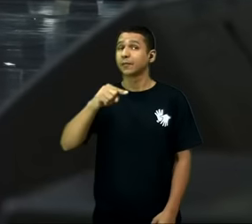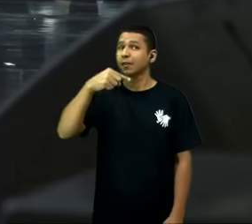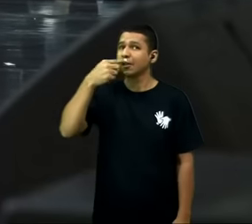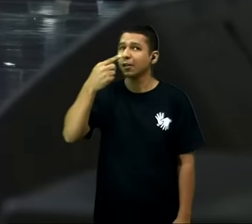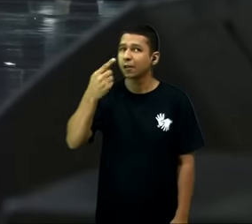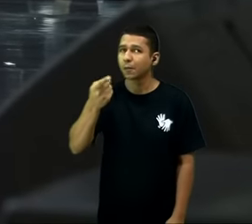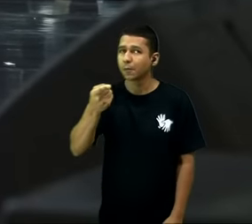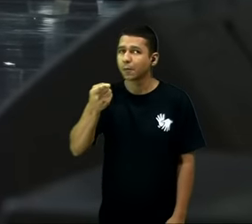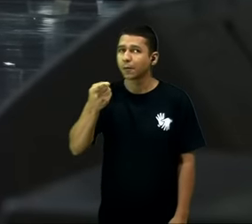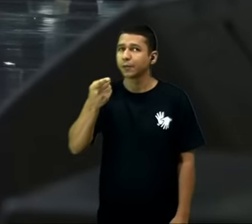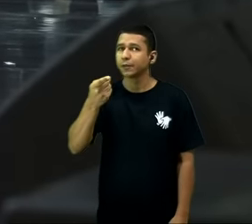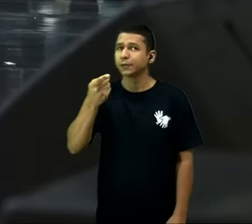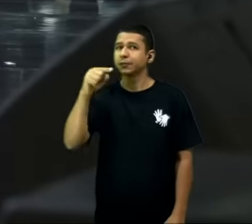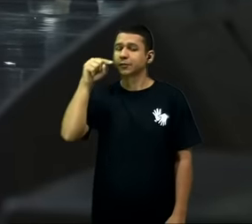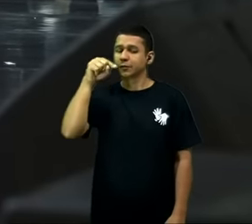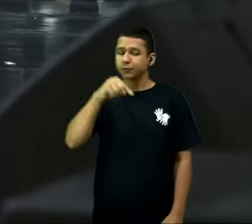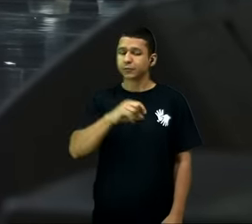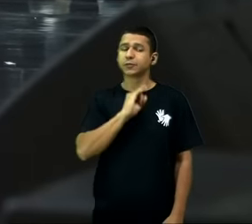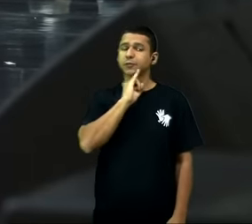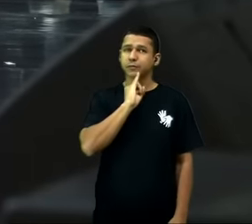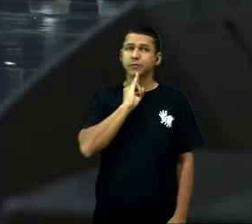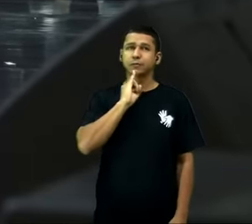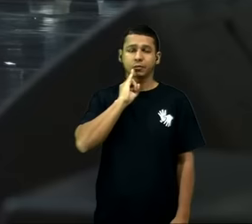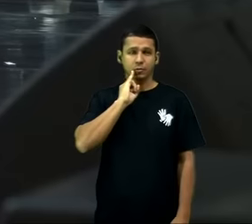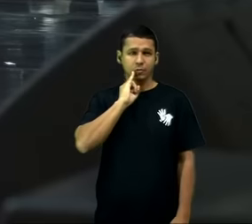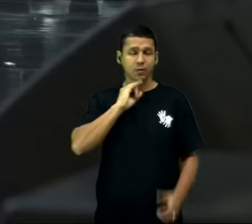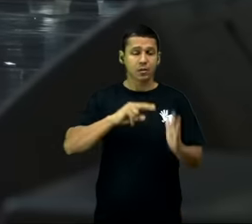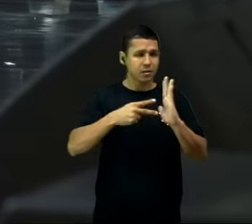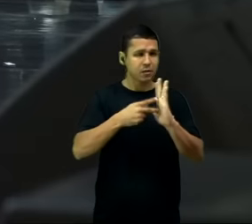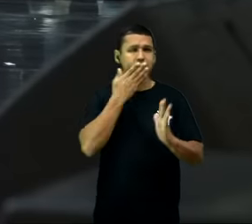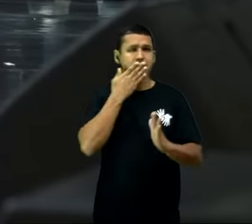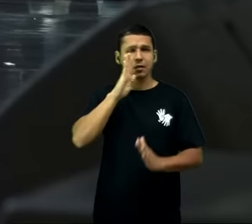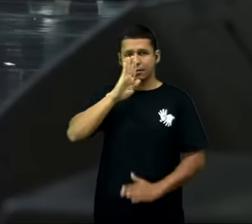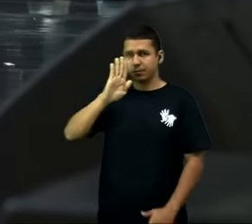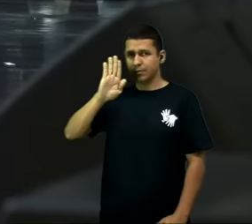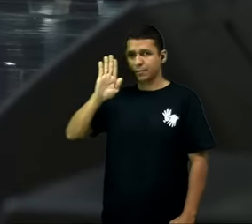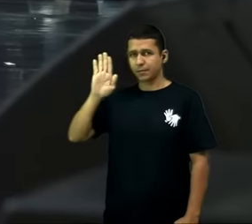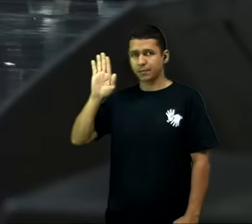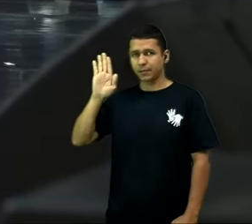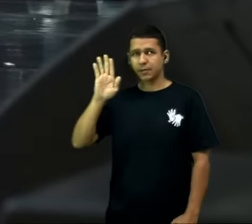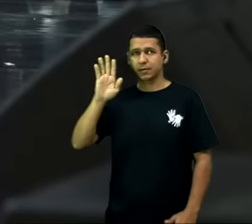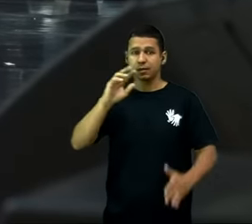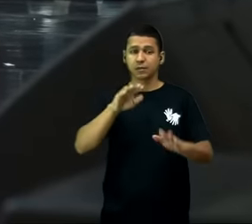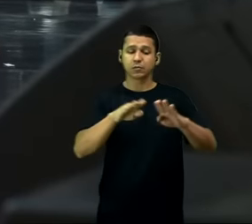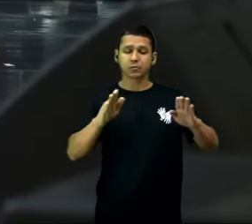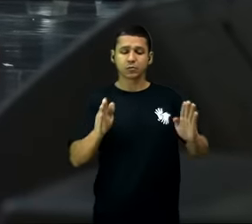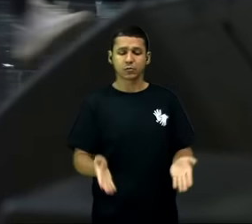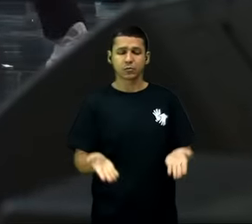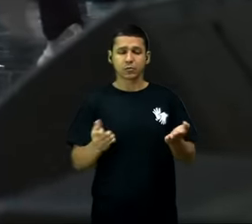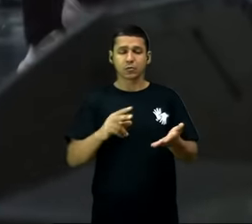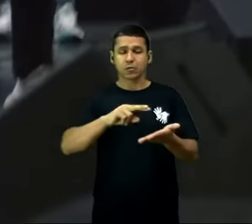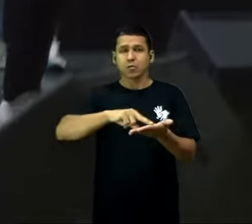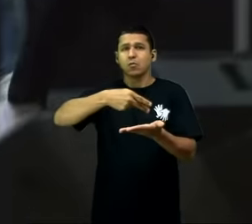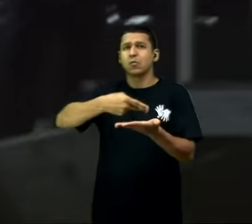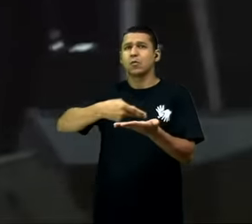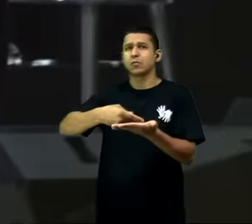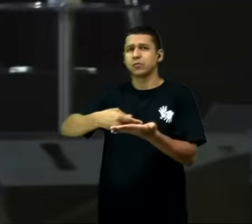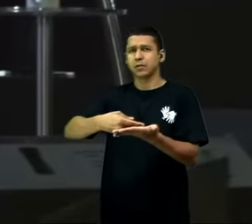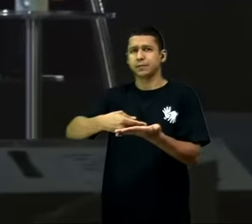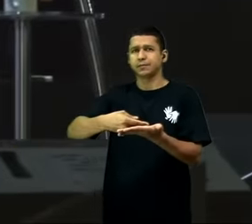Depois de colocar a promessa sobre o altar, olha o que vai acontecer,